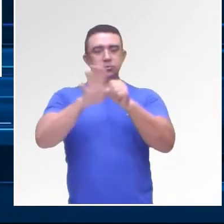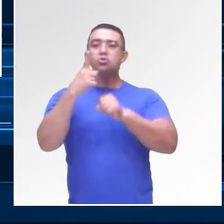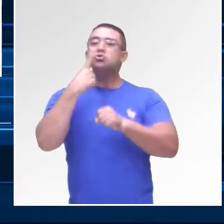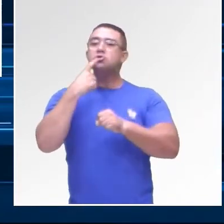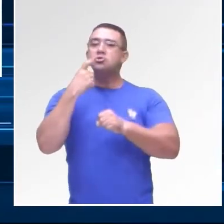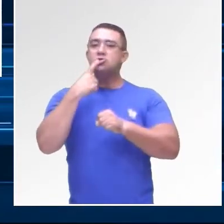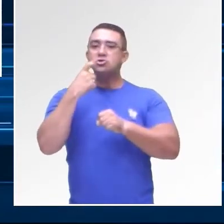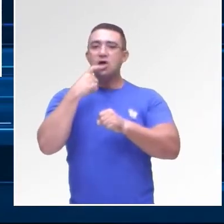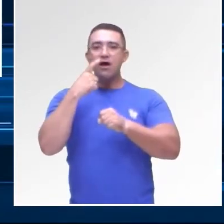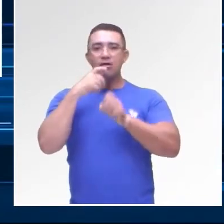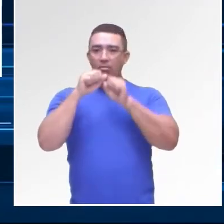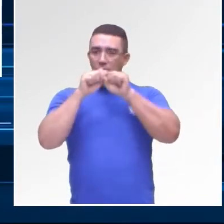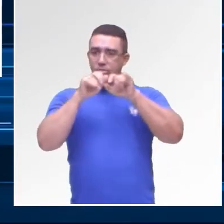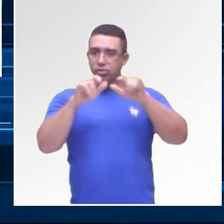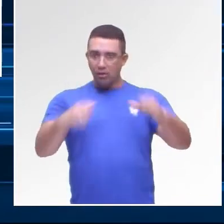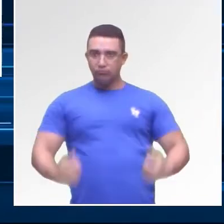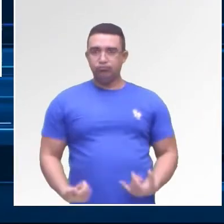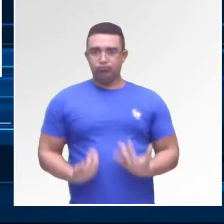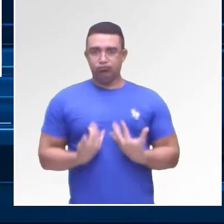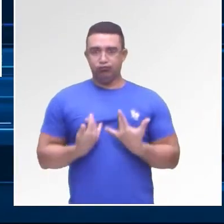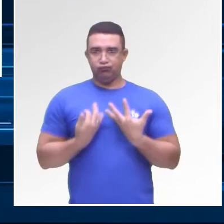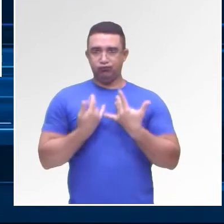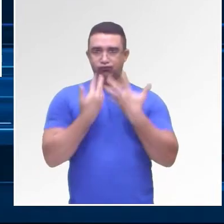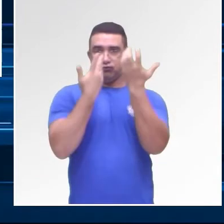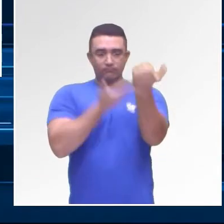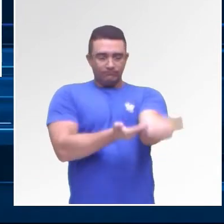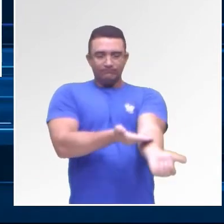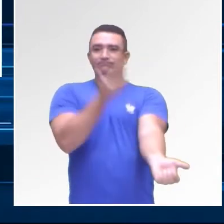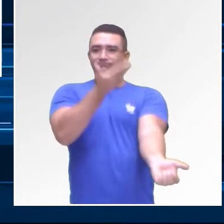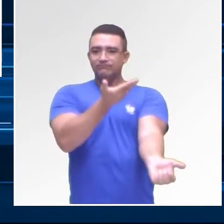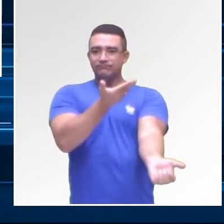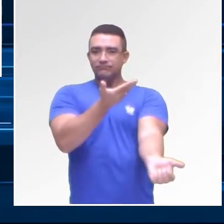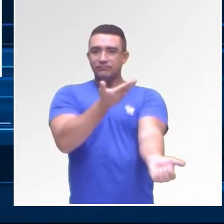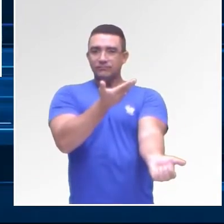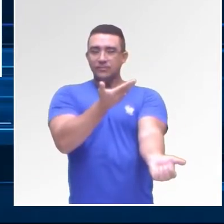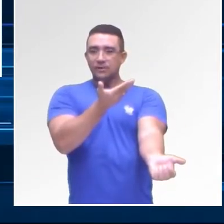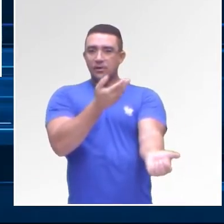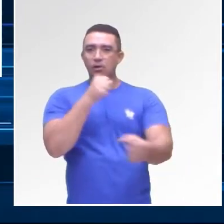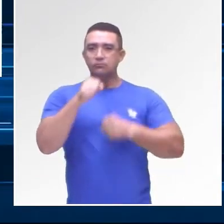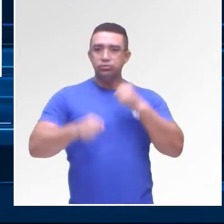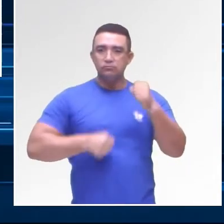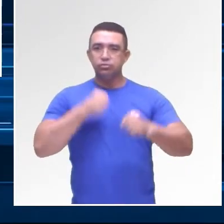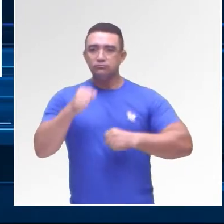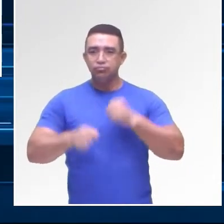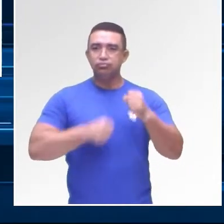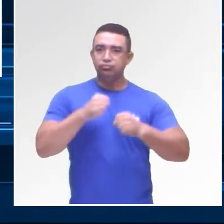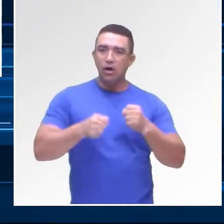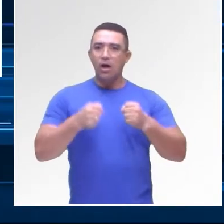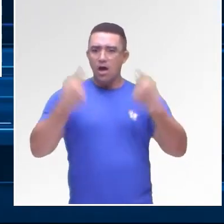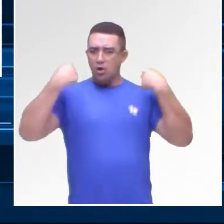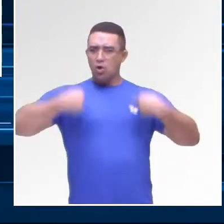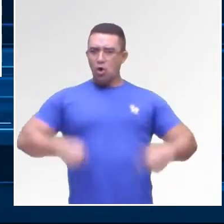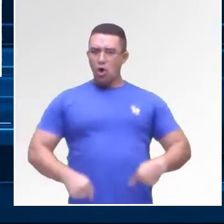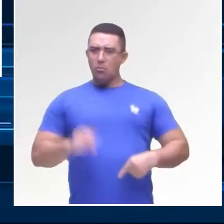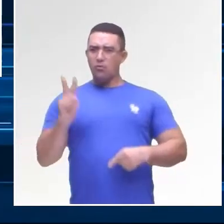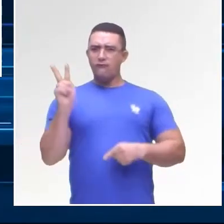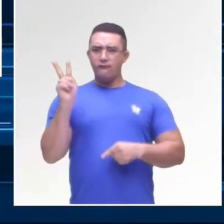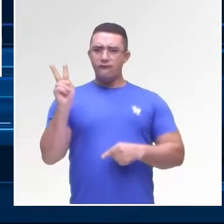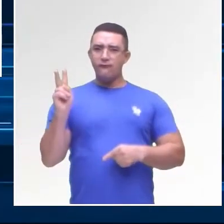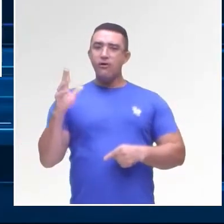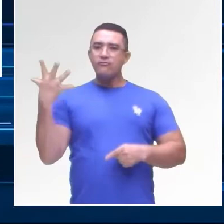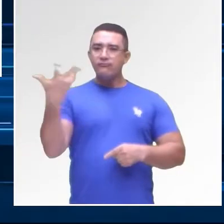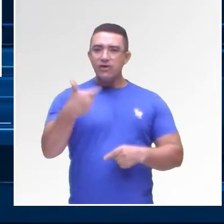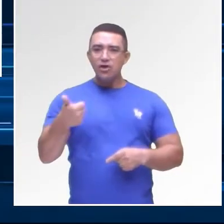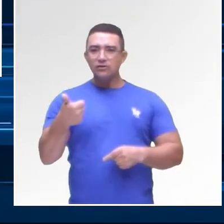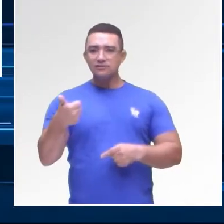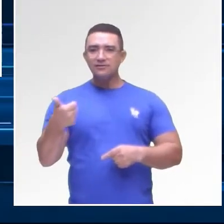transportar e, por isso, a pressão arterial se eleva. Devido ao aumento da circulação de sangue no corpo, da velocidade que o sangue passa pelas